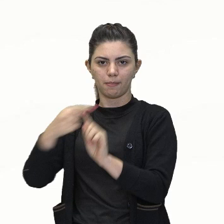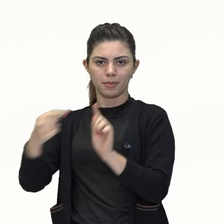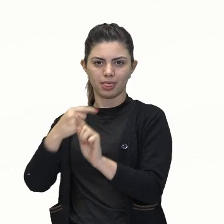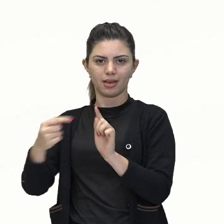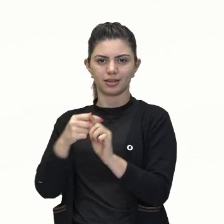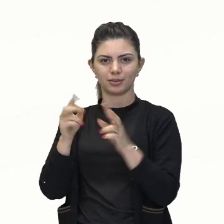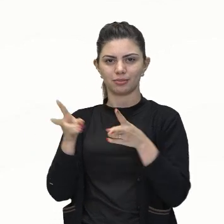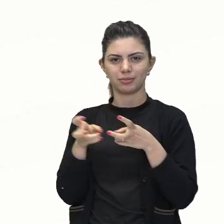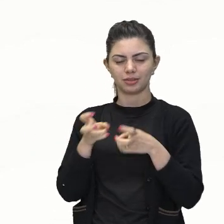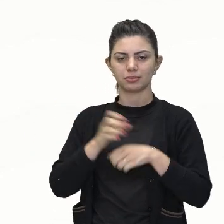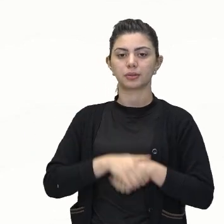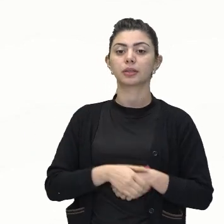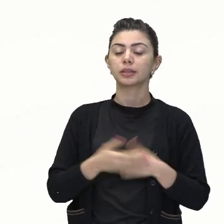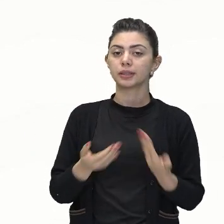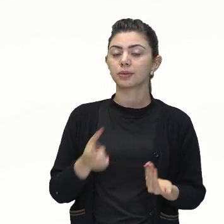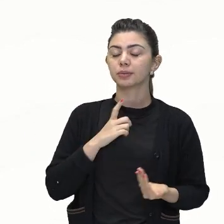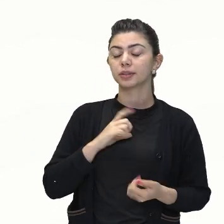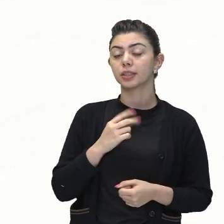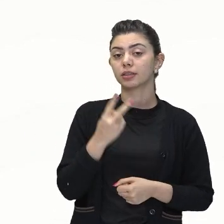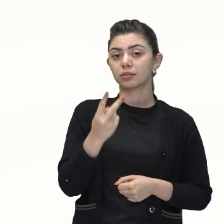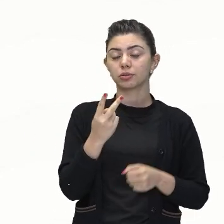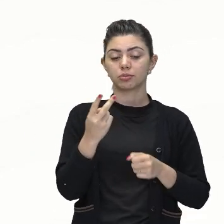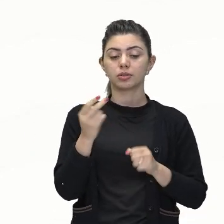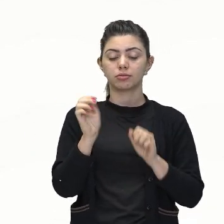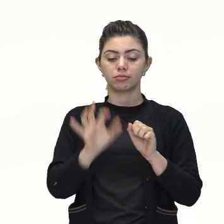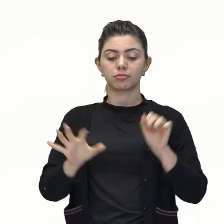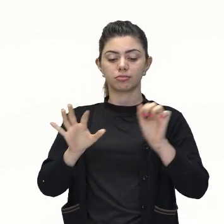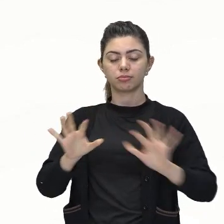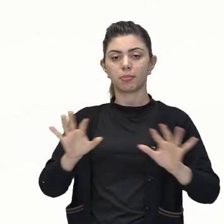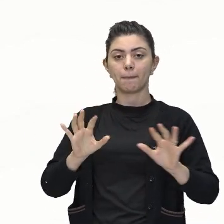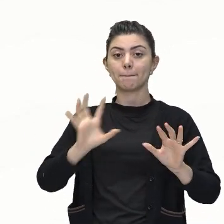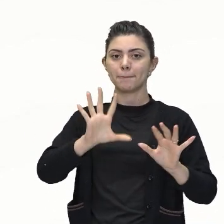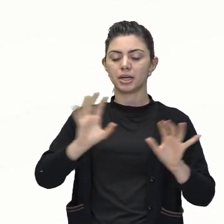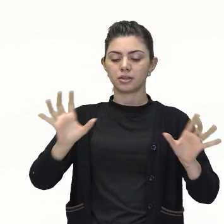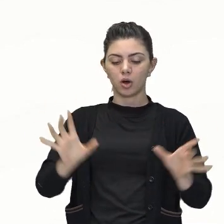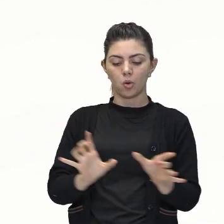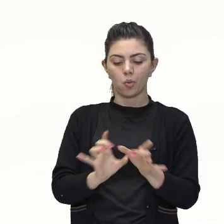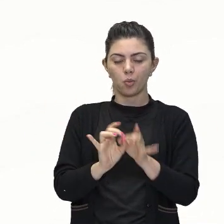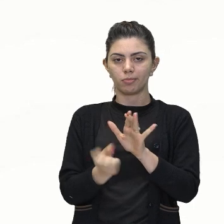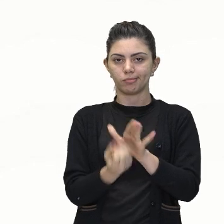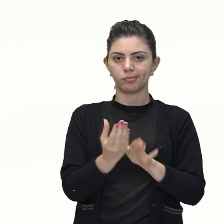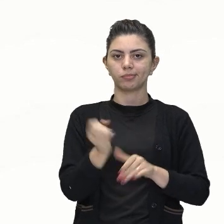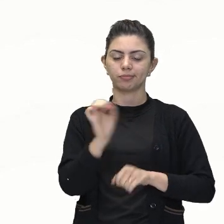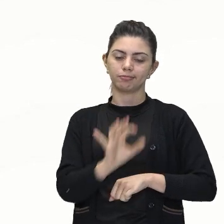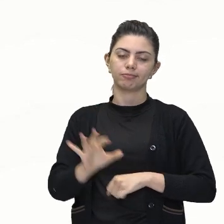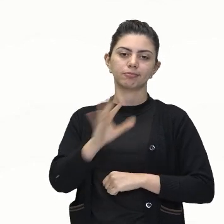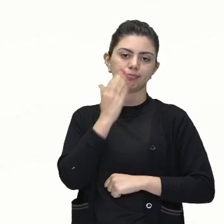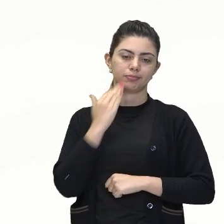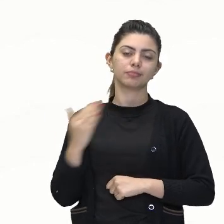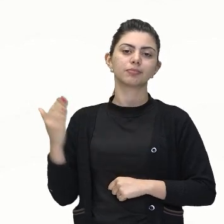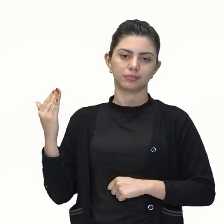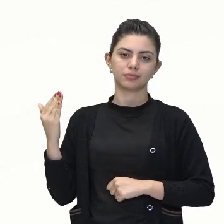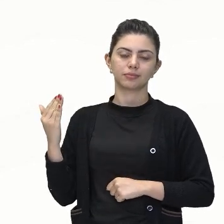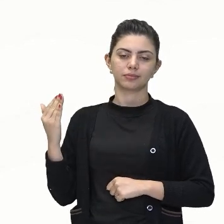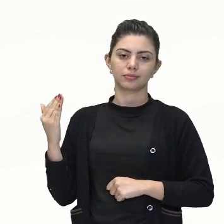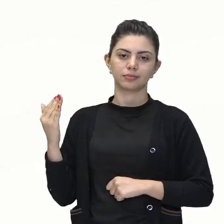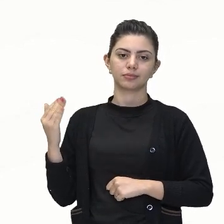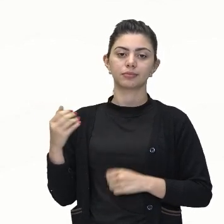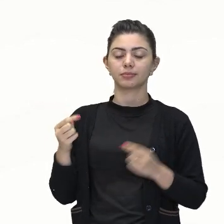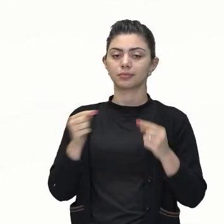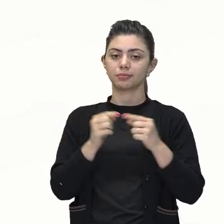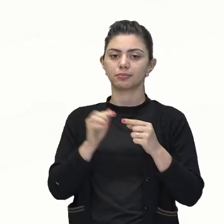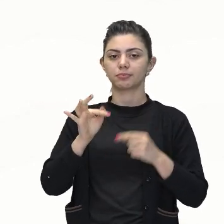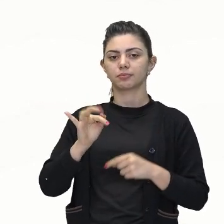gente tem essas duas figuras que juntas, né, formam uma outra figura que é chamada de figura